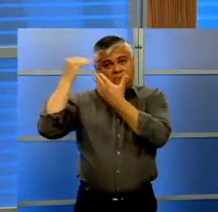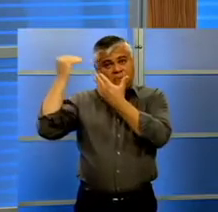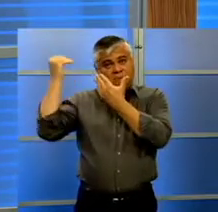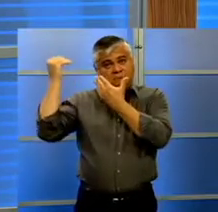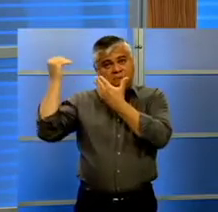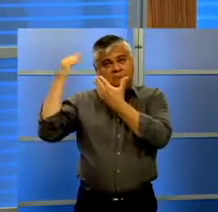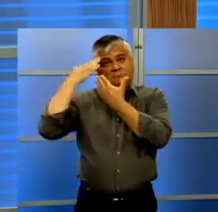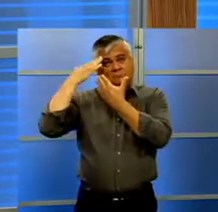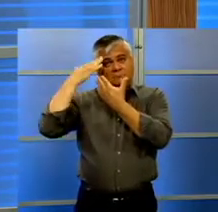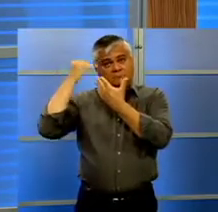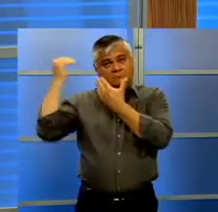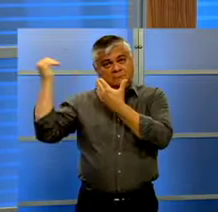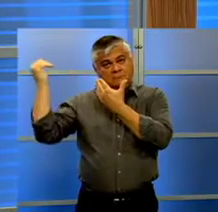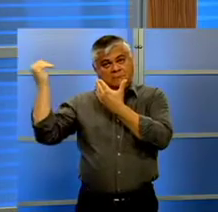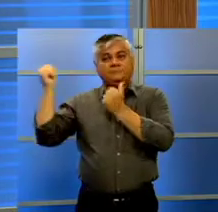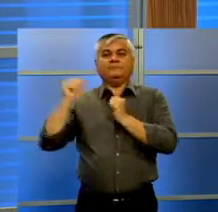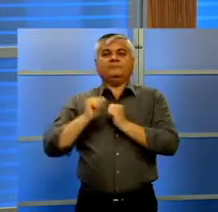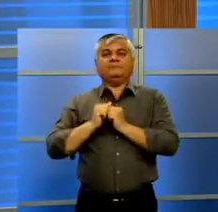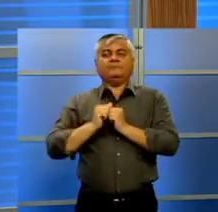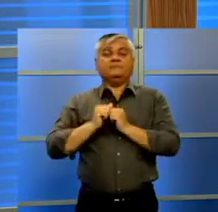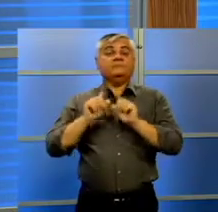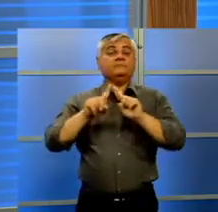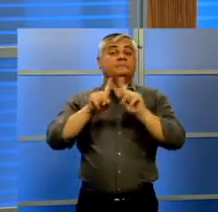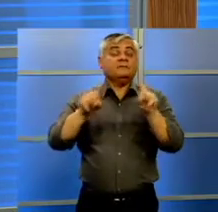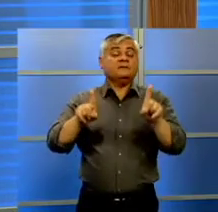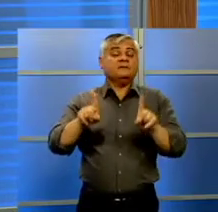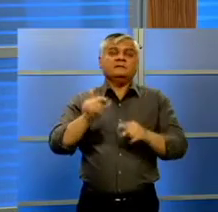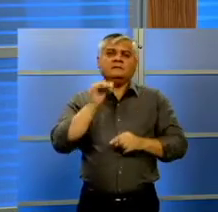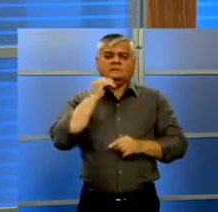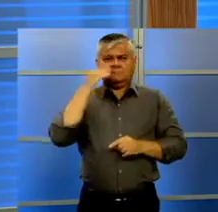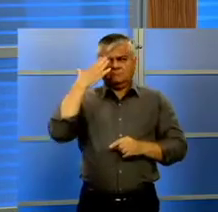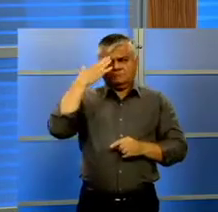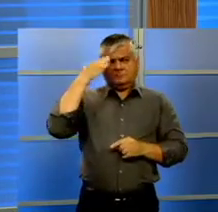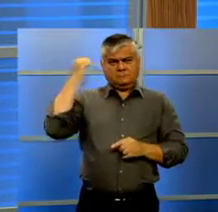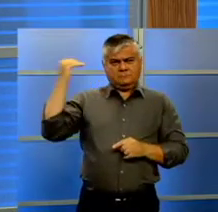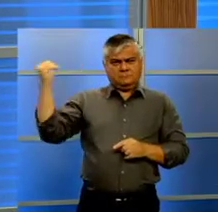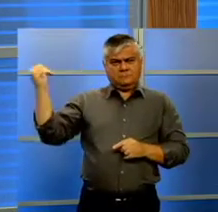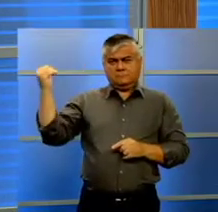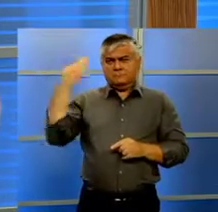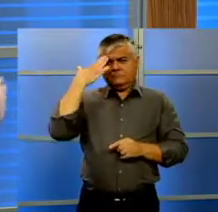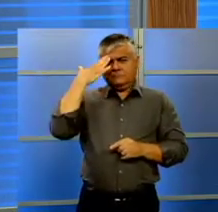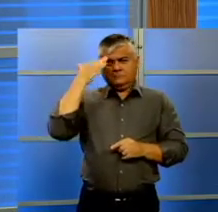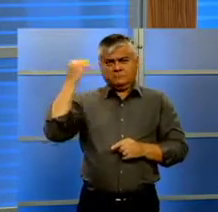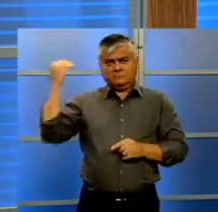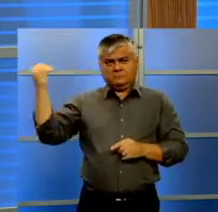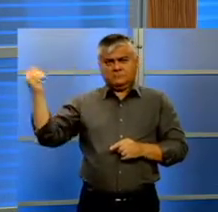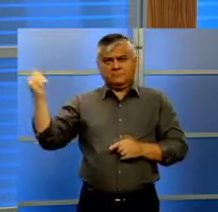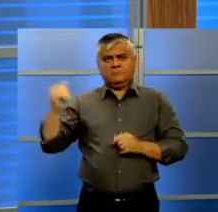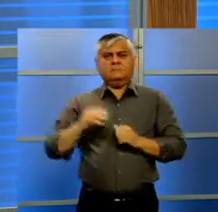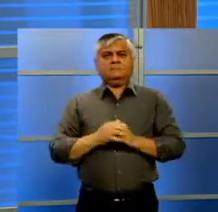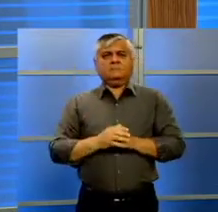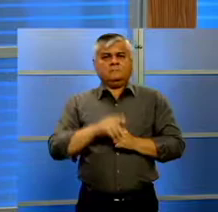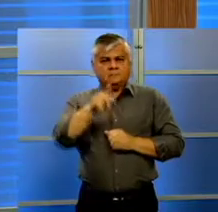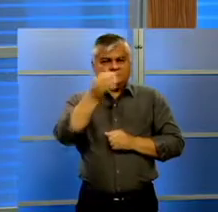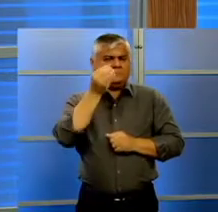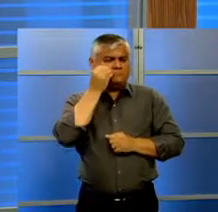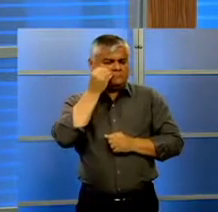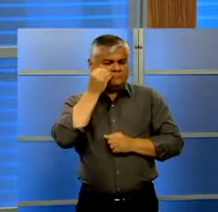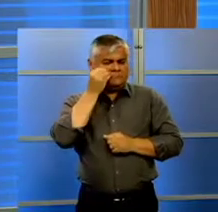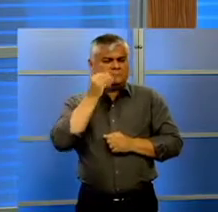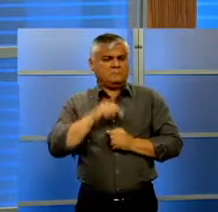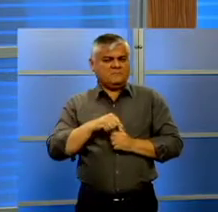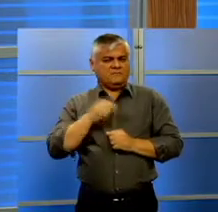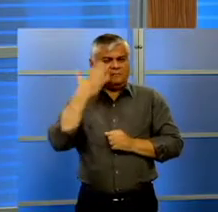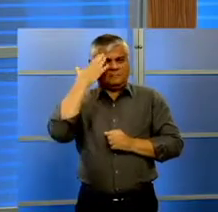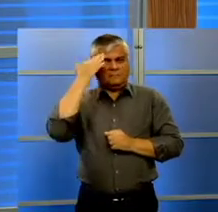movimento. Mas observe, esse movimento que sai da cabeça no espaço neutro, tá? Faça isso aí, olhe para o